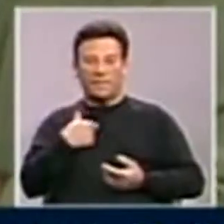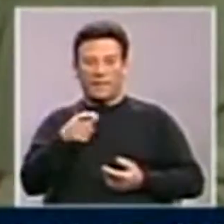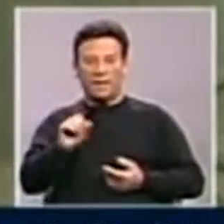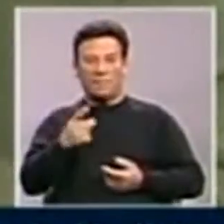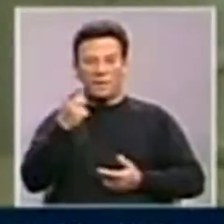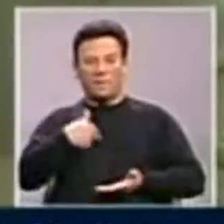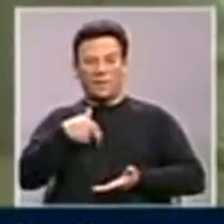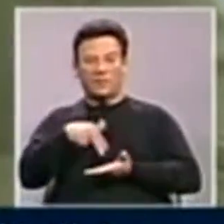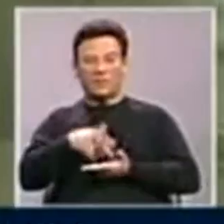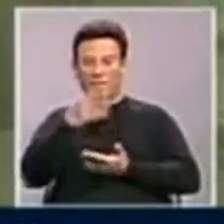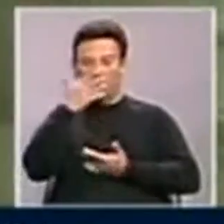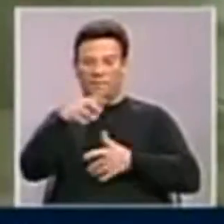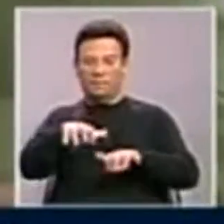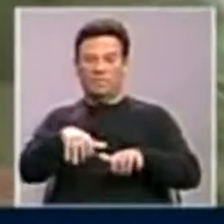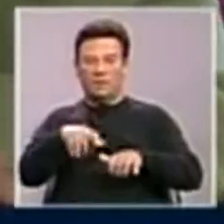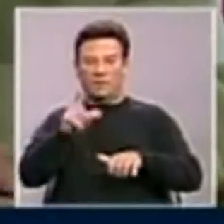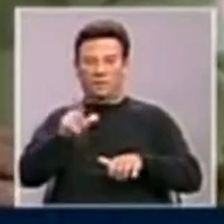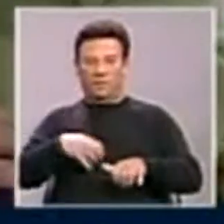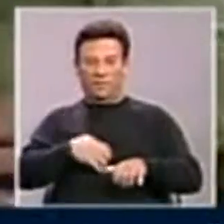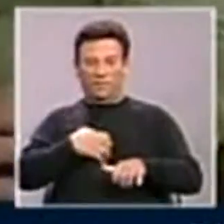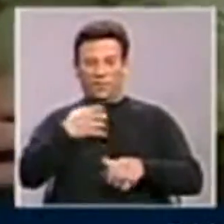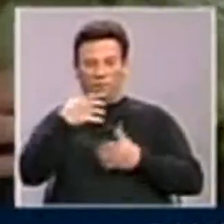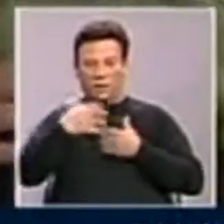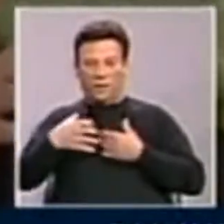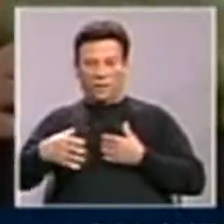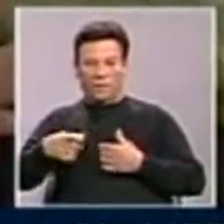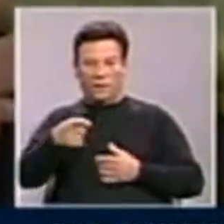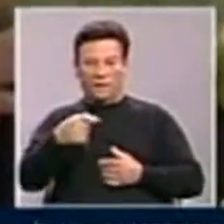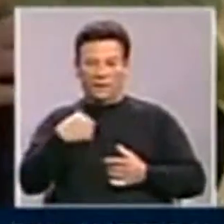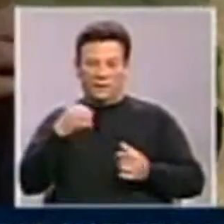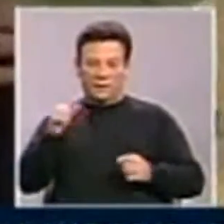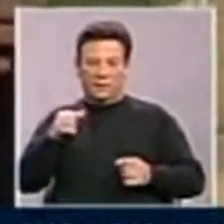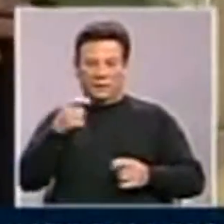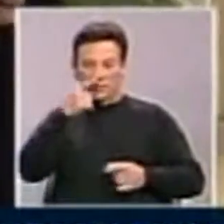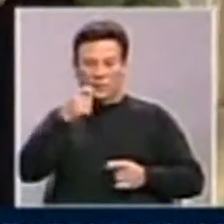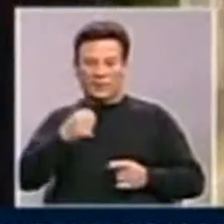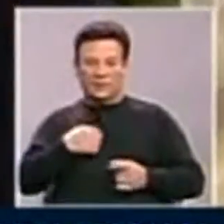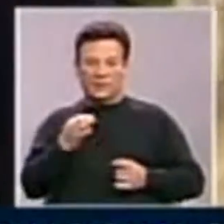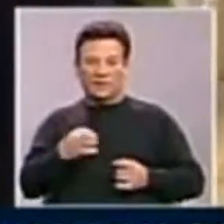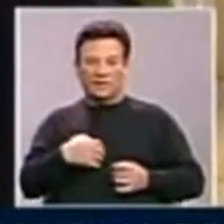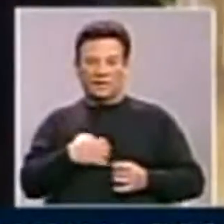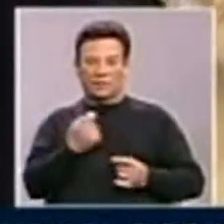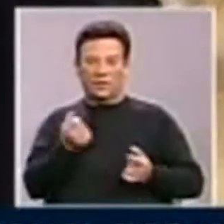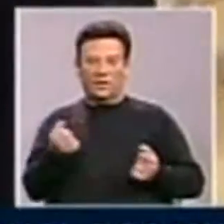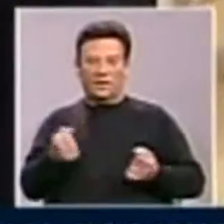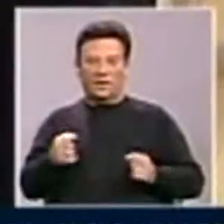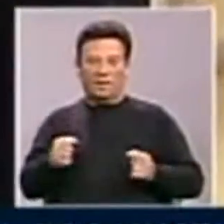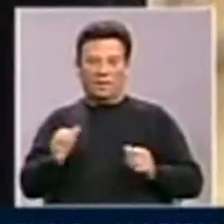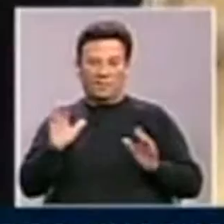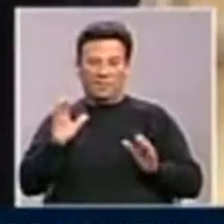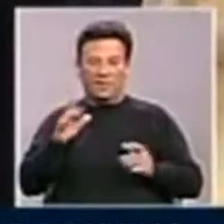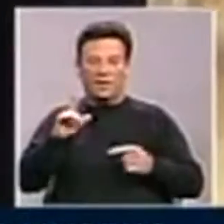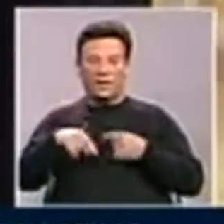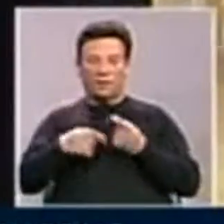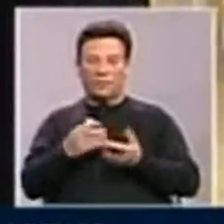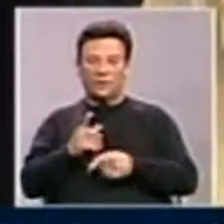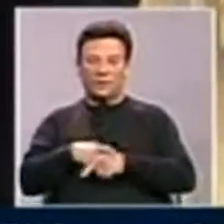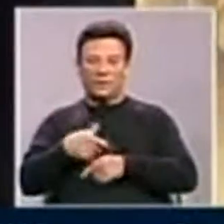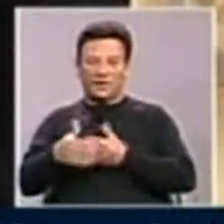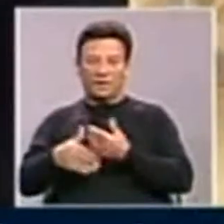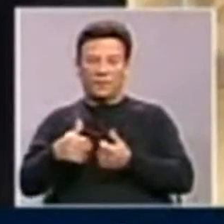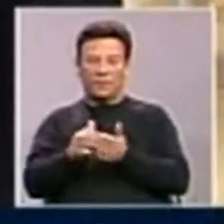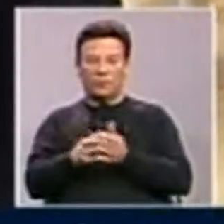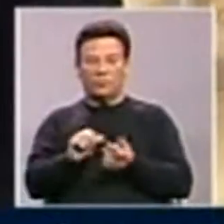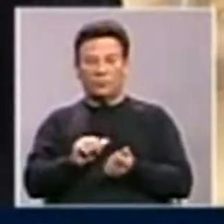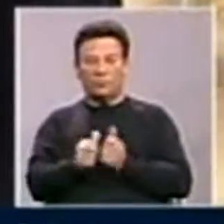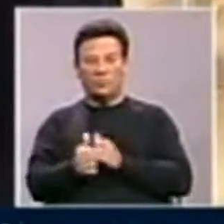vez que pisou um palco assim em frente a pessoas, foi complicado? Sim, a pessoa sente sempre um pouco nervoso, não é? Mas depois com o decorrer do tempo, a